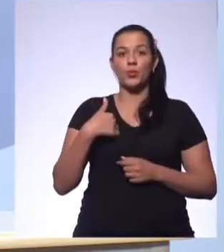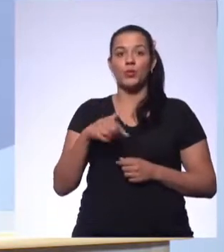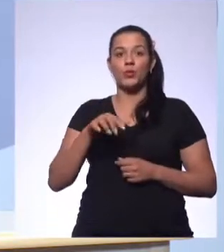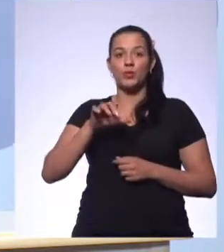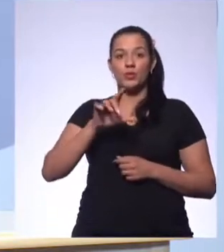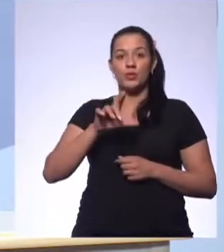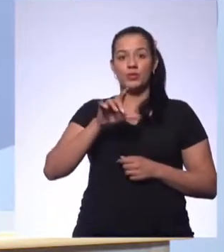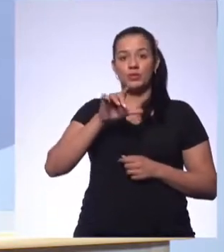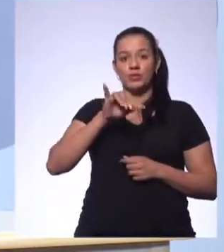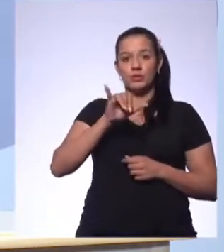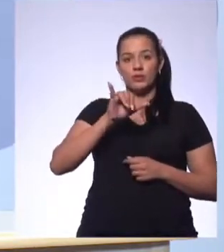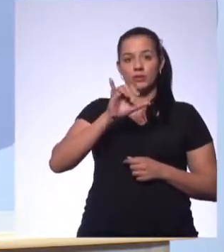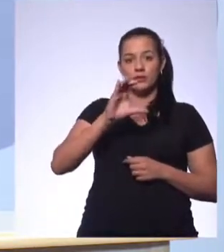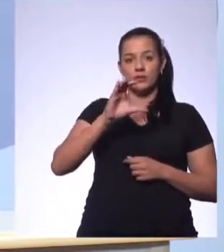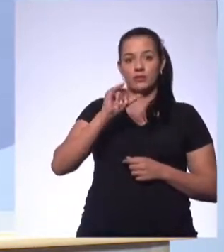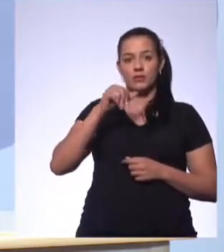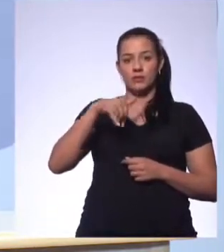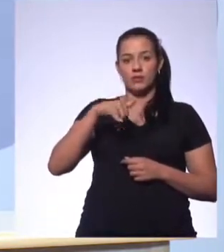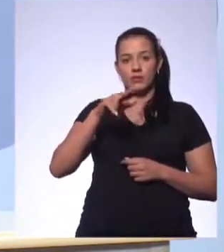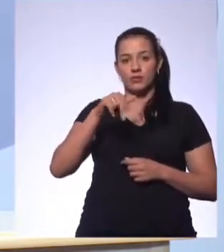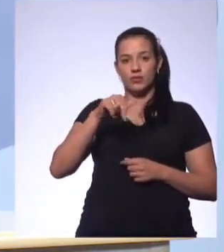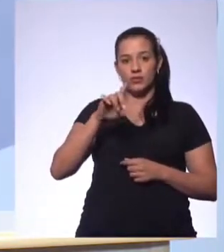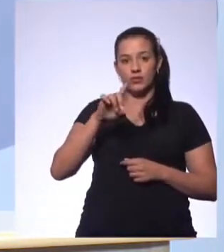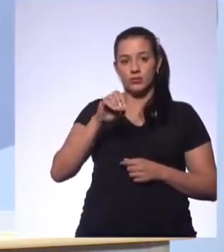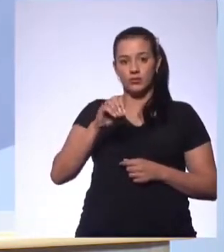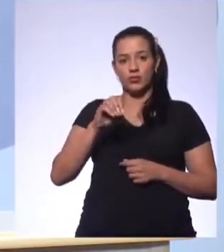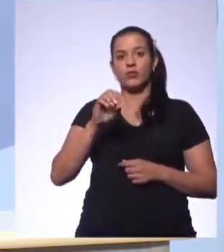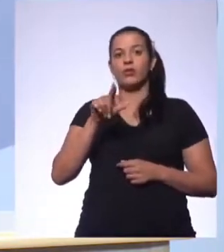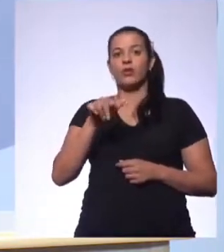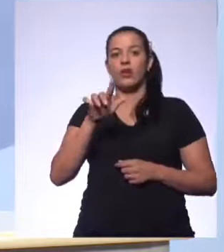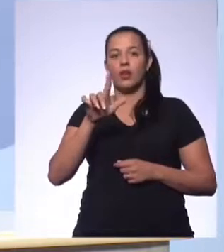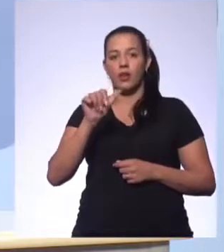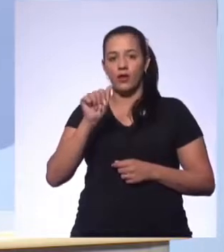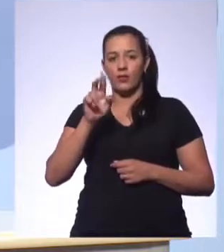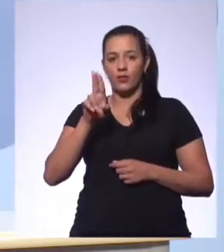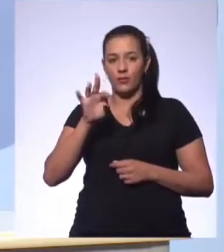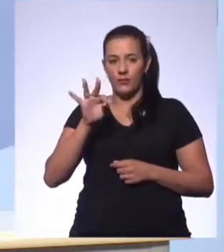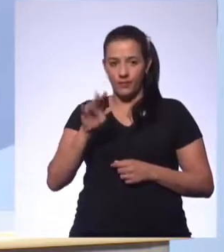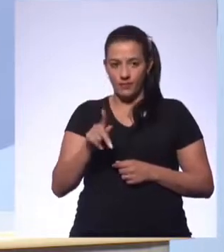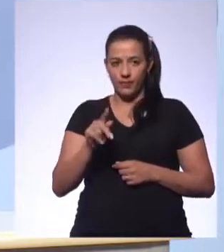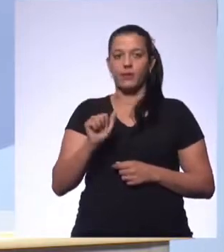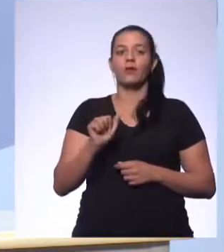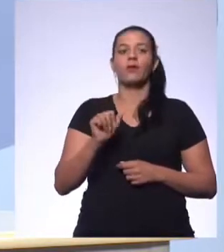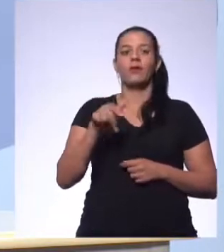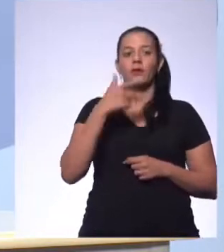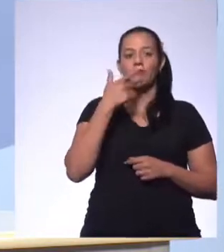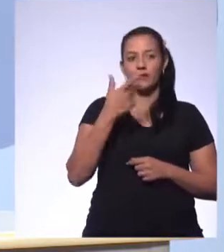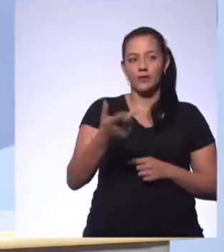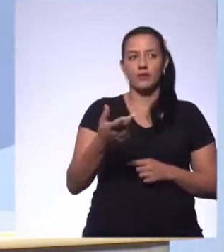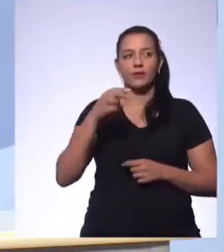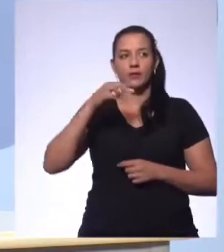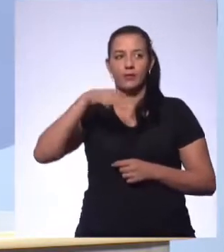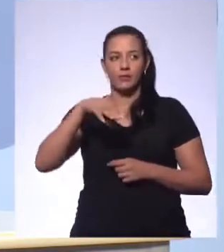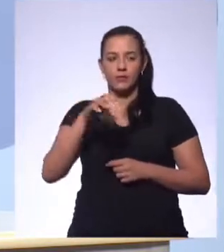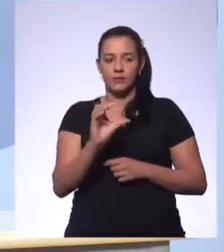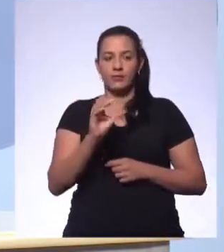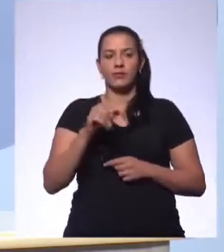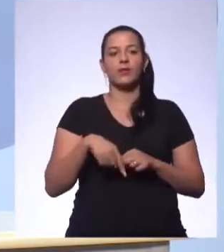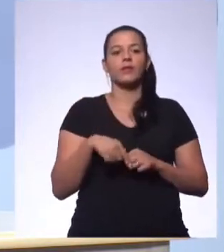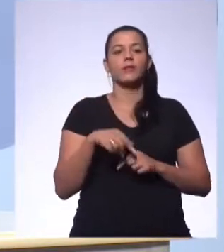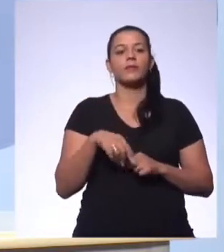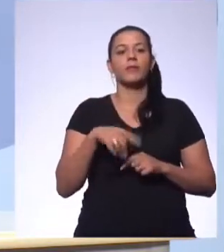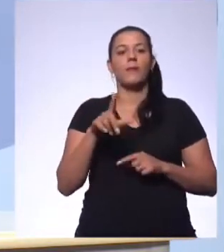Cyndi Lauper. Que bacana, eu adoro. Vamos lá, Isabela, Racionais MC, Amanda, Queen,